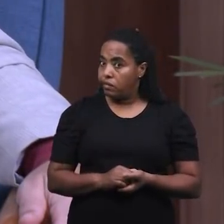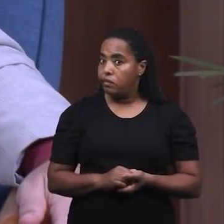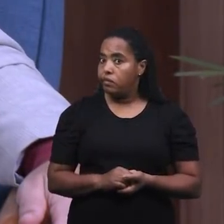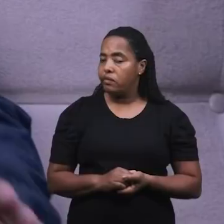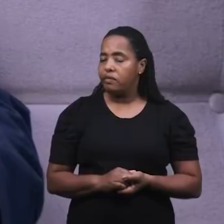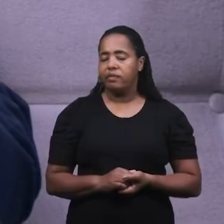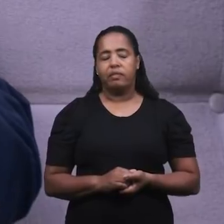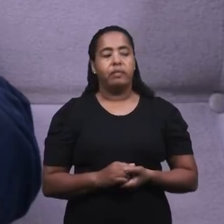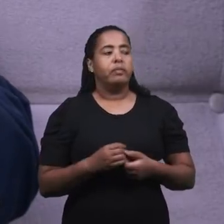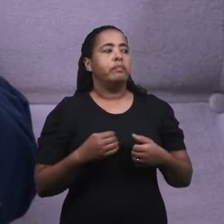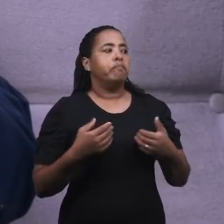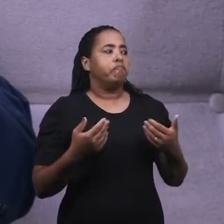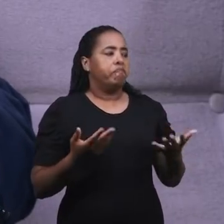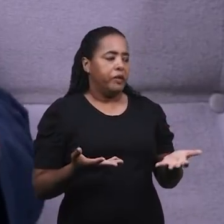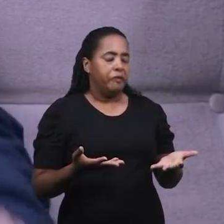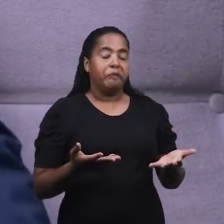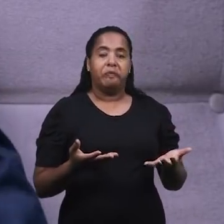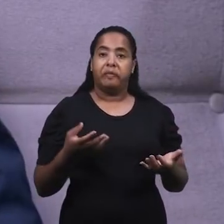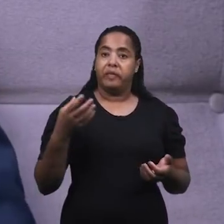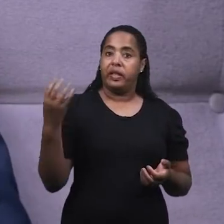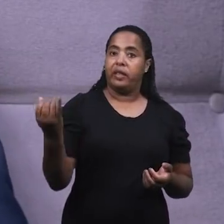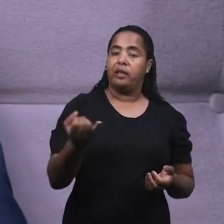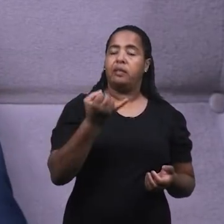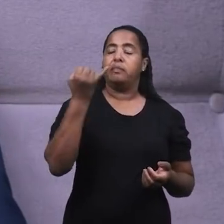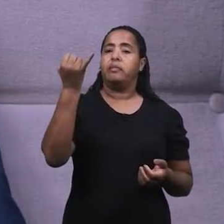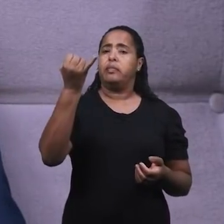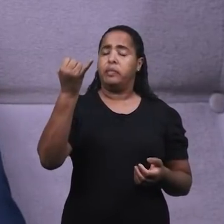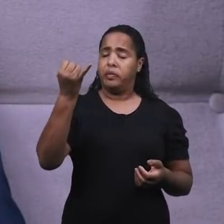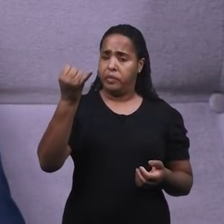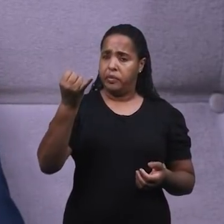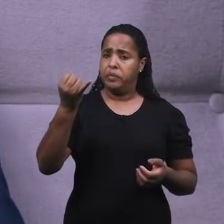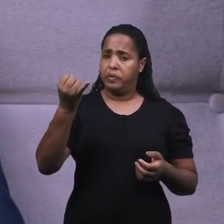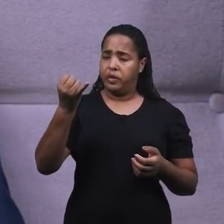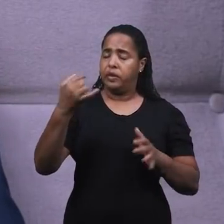Bem, é importante destacar, queridos,